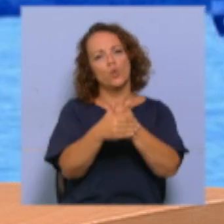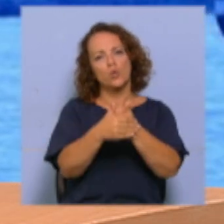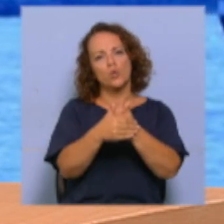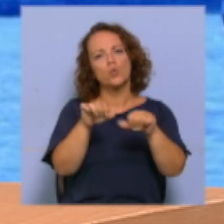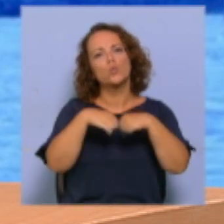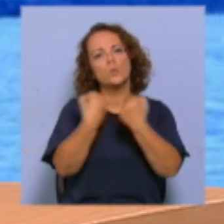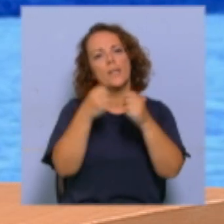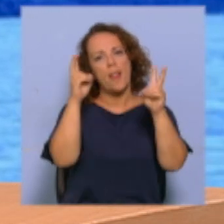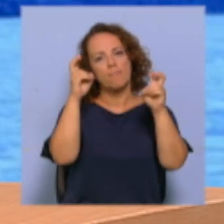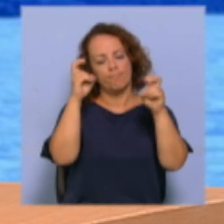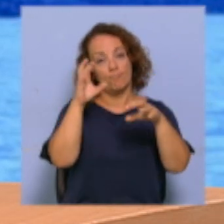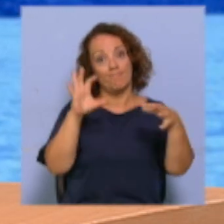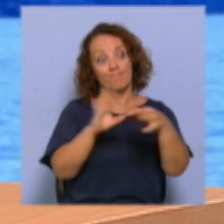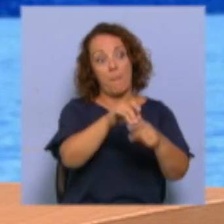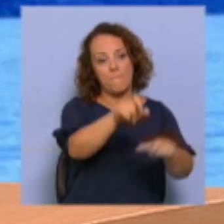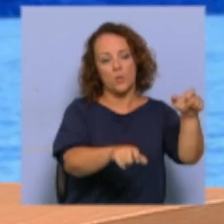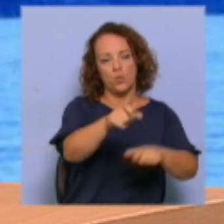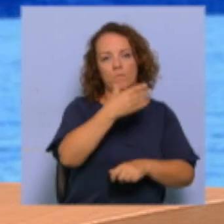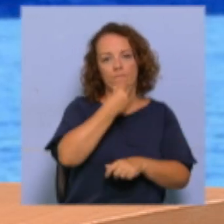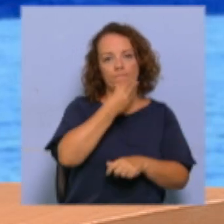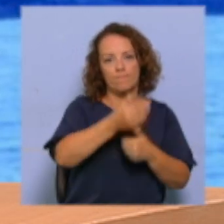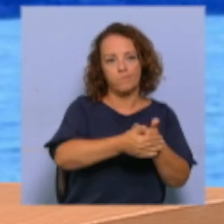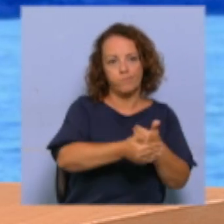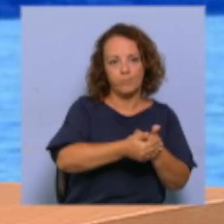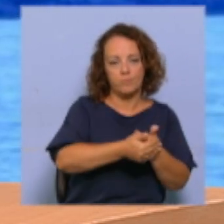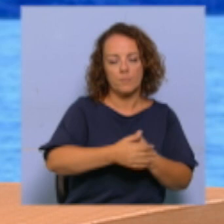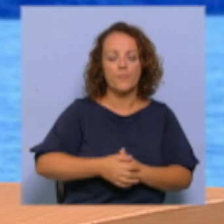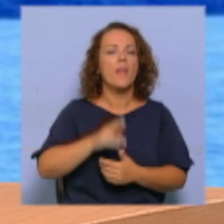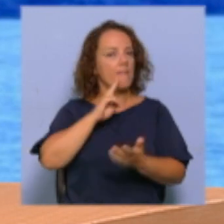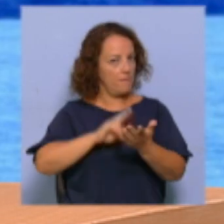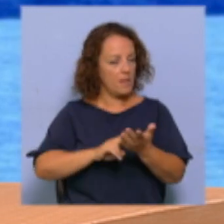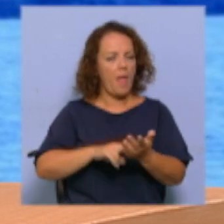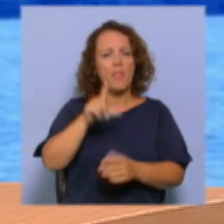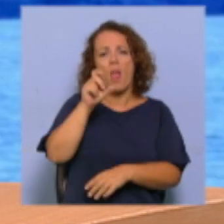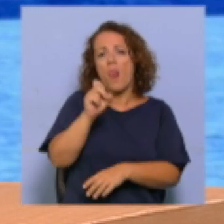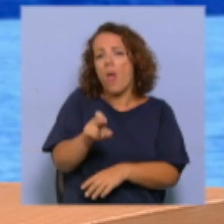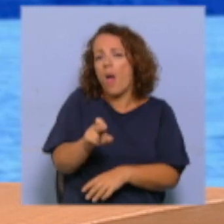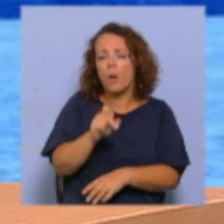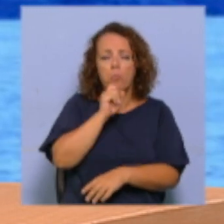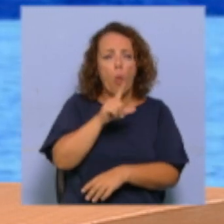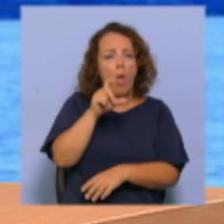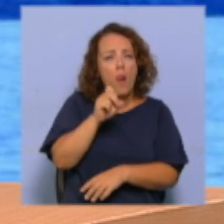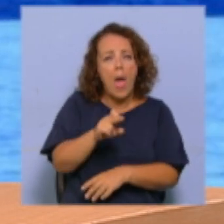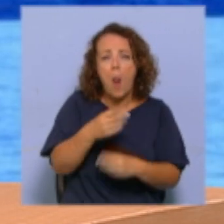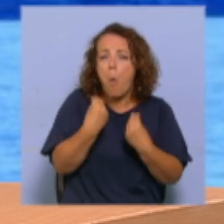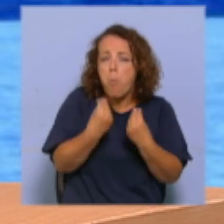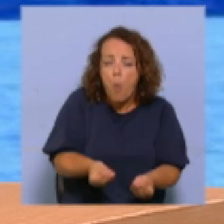velhos. Porque, de facto, os lares são o que são. Quer dizer, por muito bom que seja um lar, é sempre um